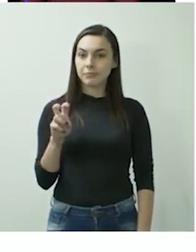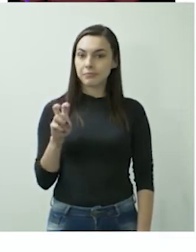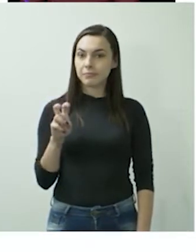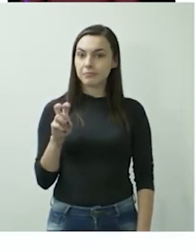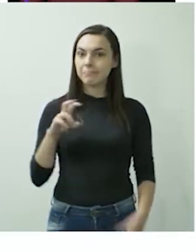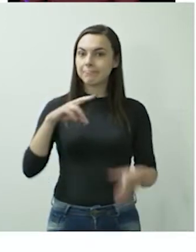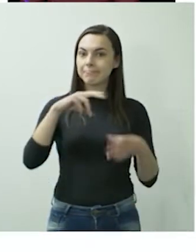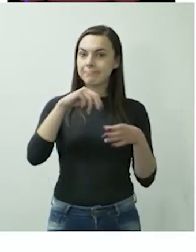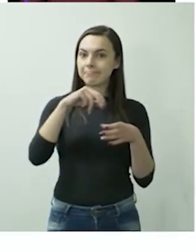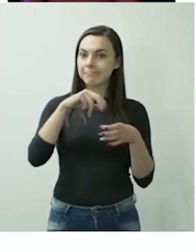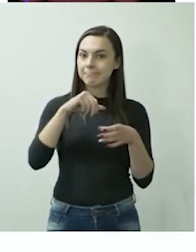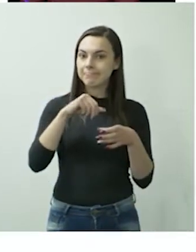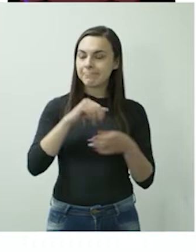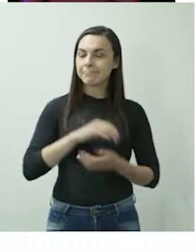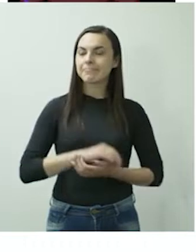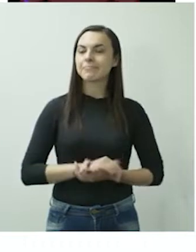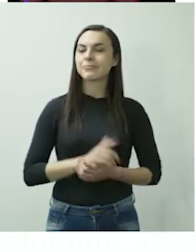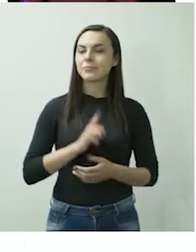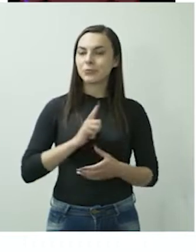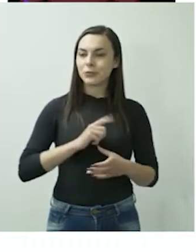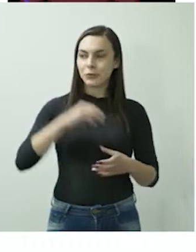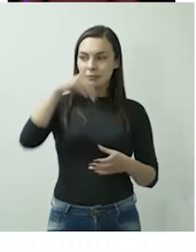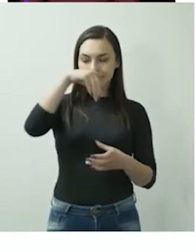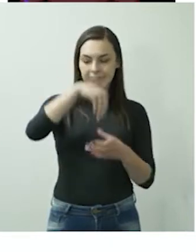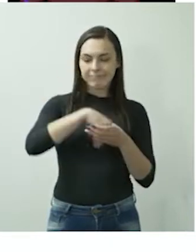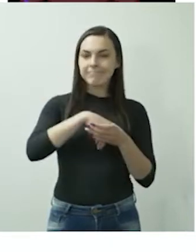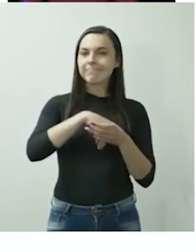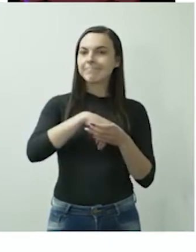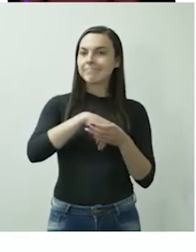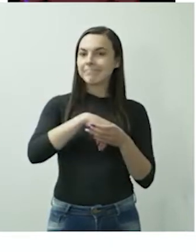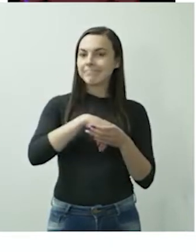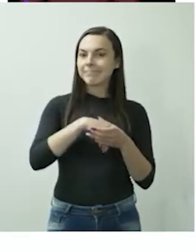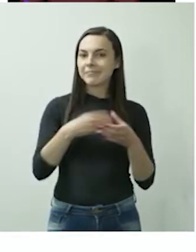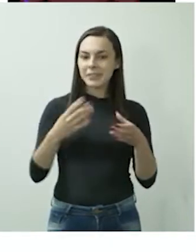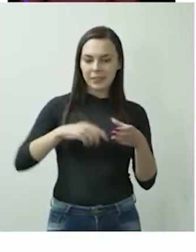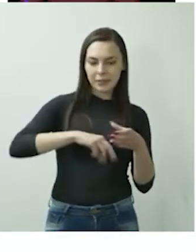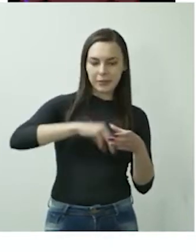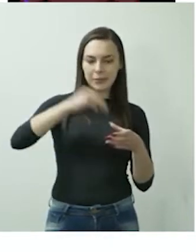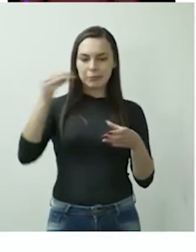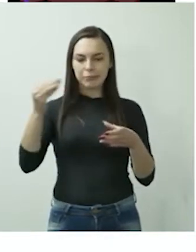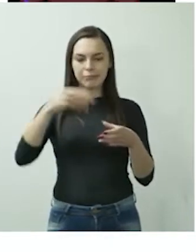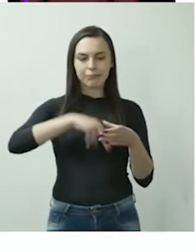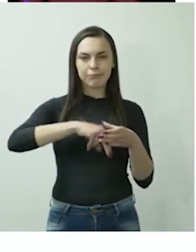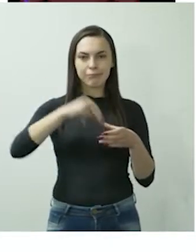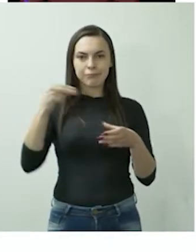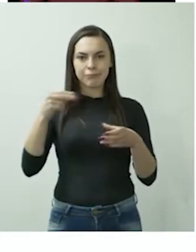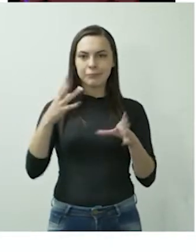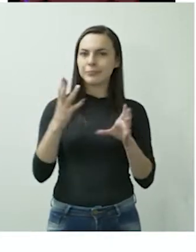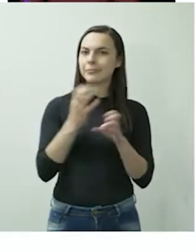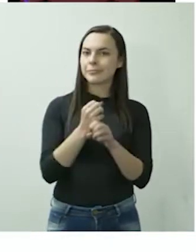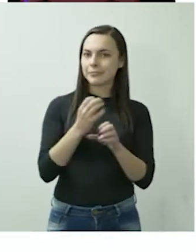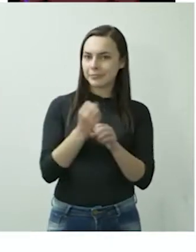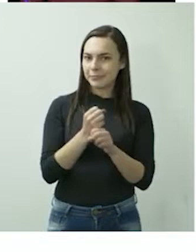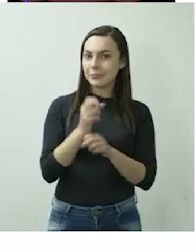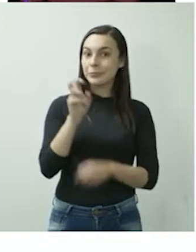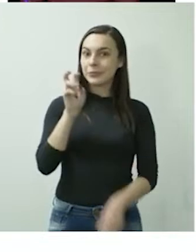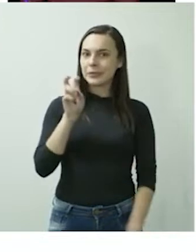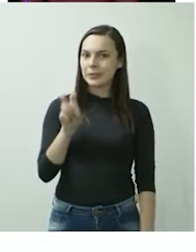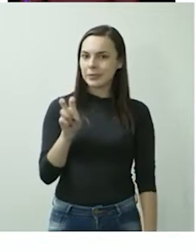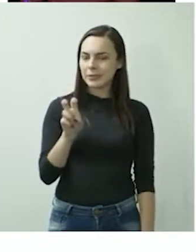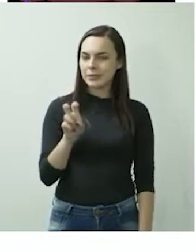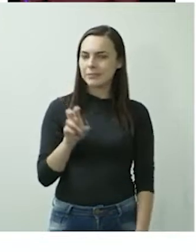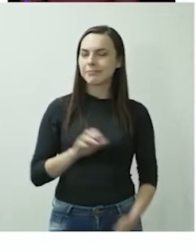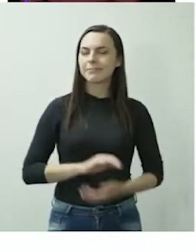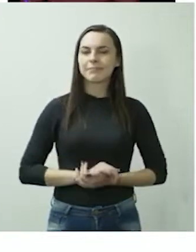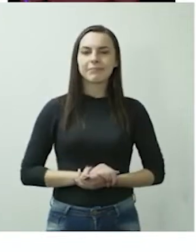1, 2, 3, 4, 5 tampinhas tinha dentro do pote. Nós tiramos as tampinhas de lá e contamos. 5 tampinhas dentro